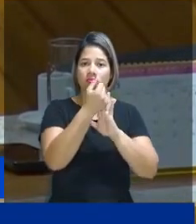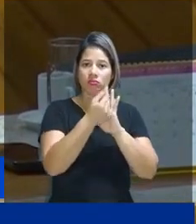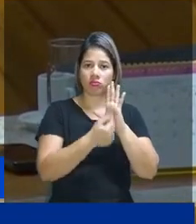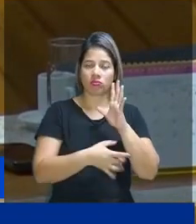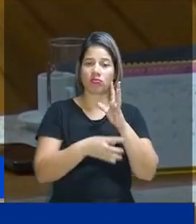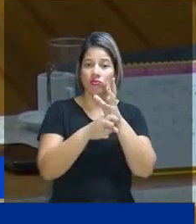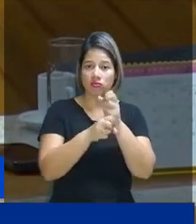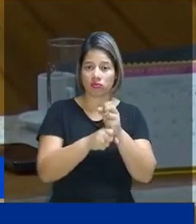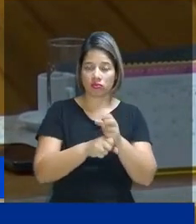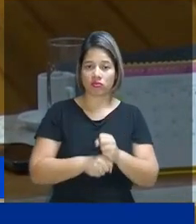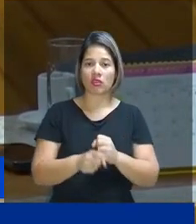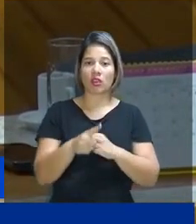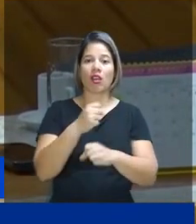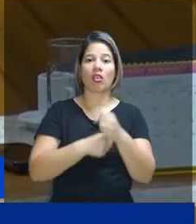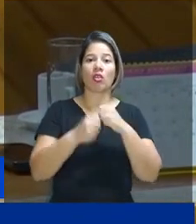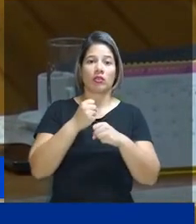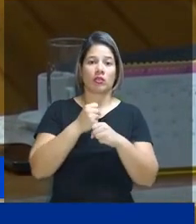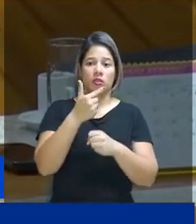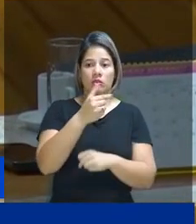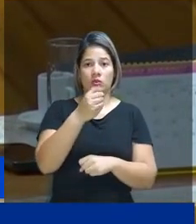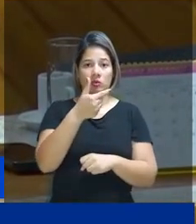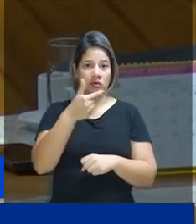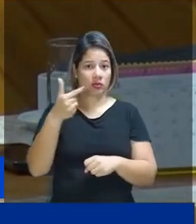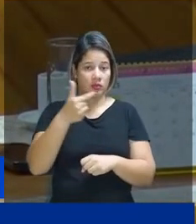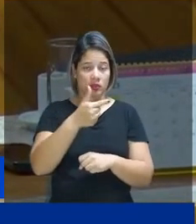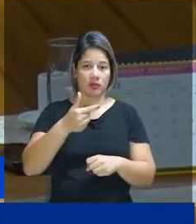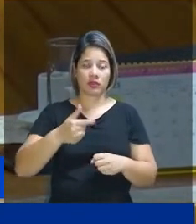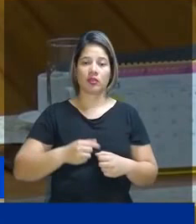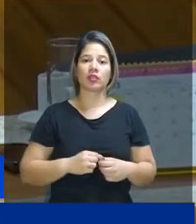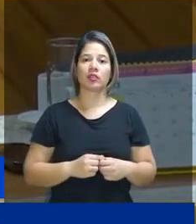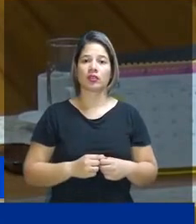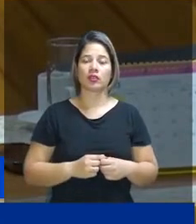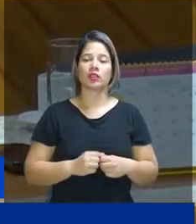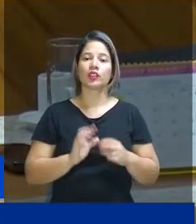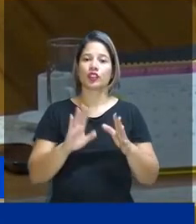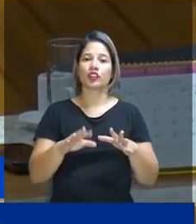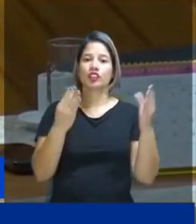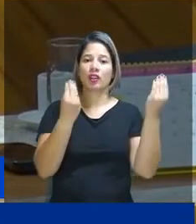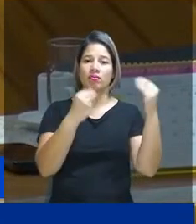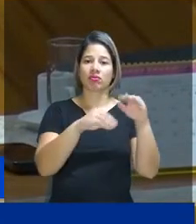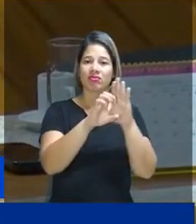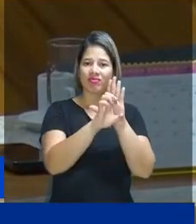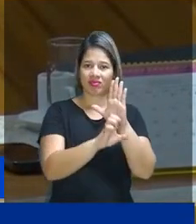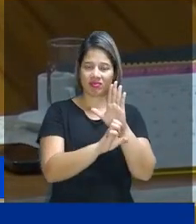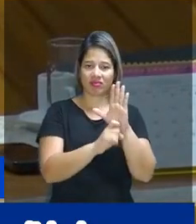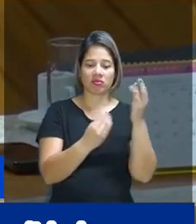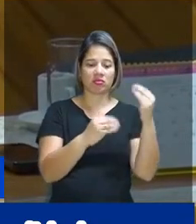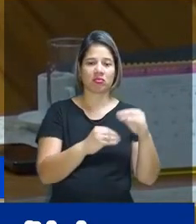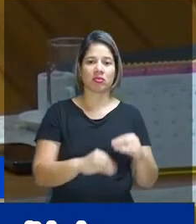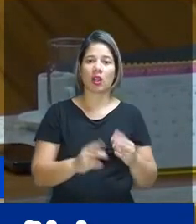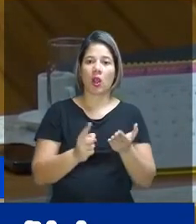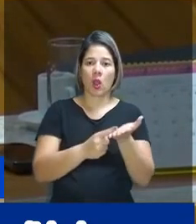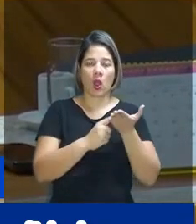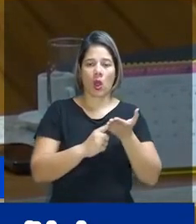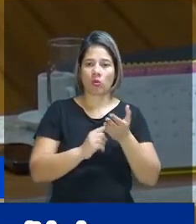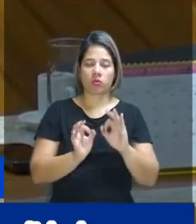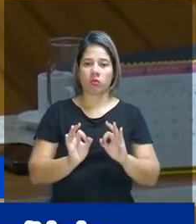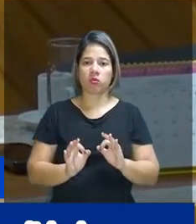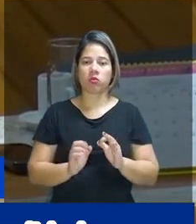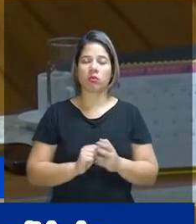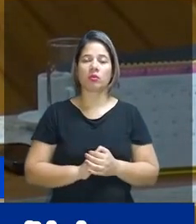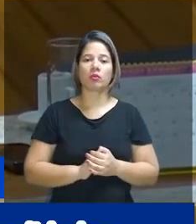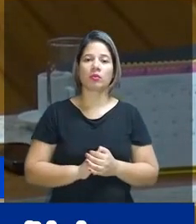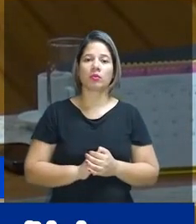exercício financeiro de 2022. Foi publicado edital, não houve impugnação. Os autos foram ao